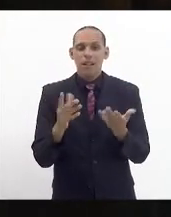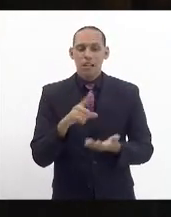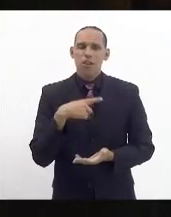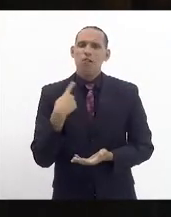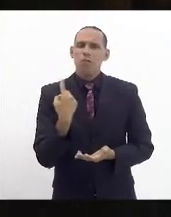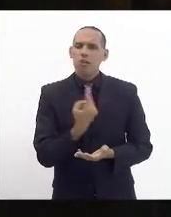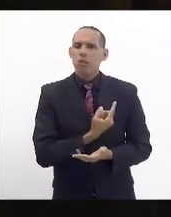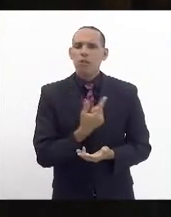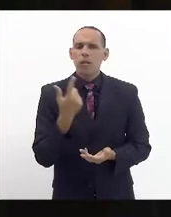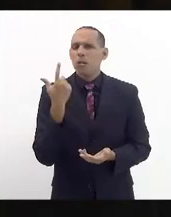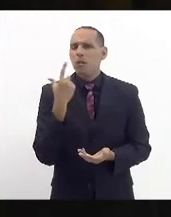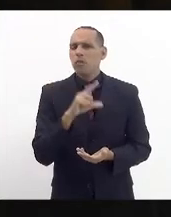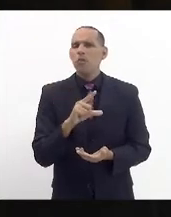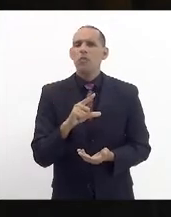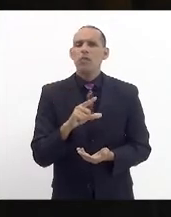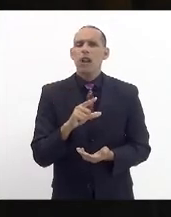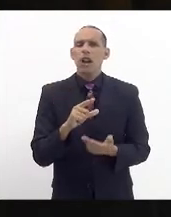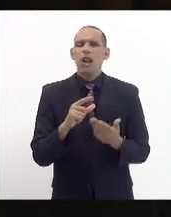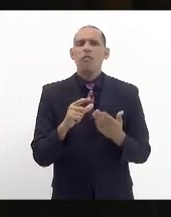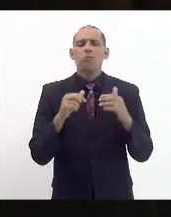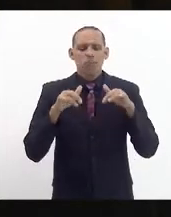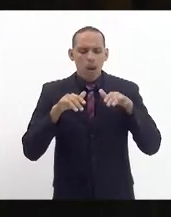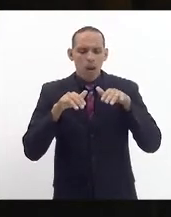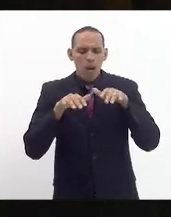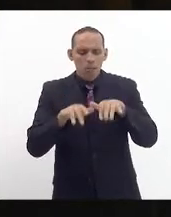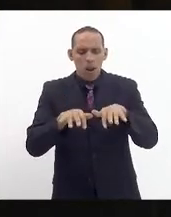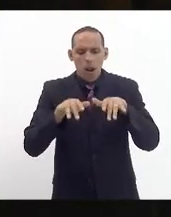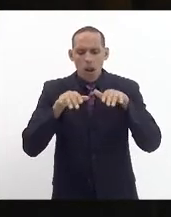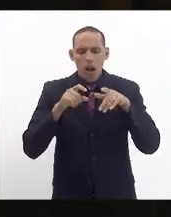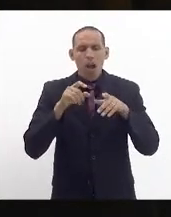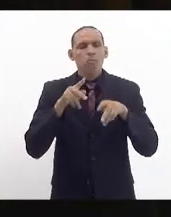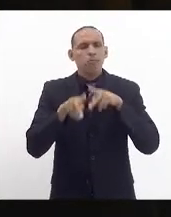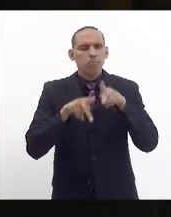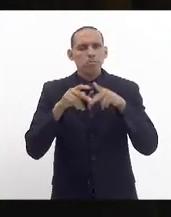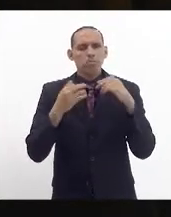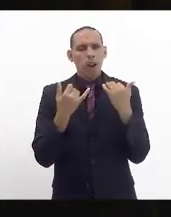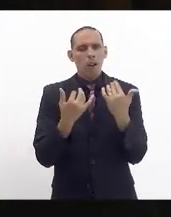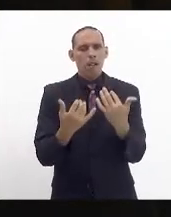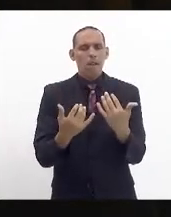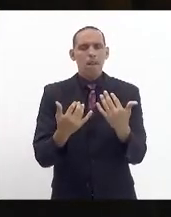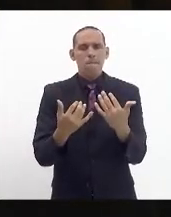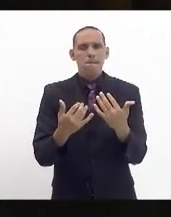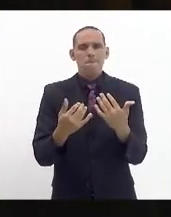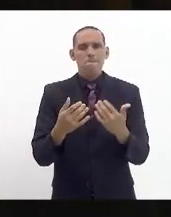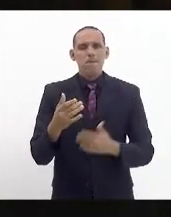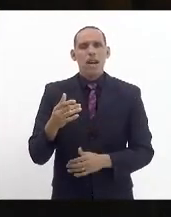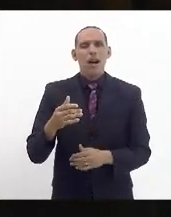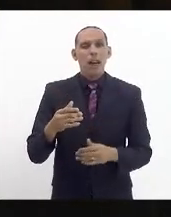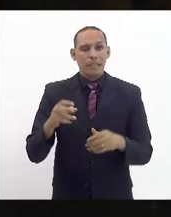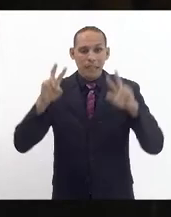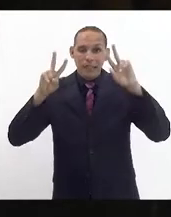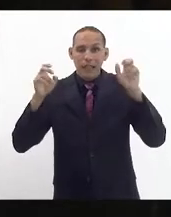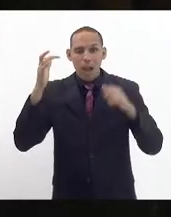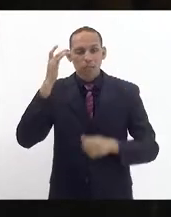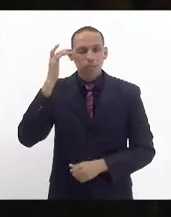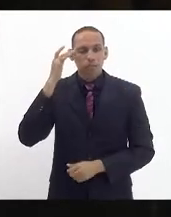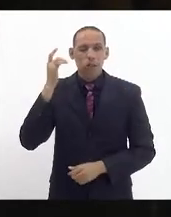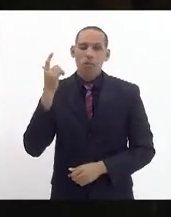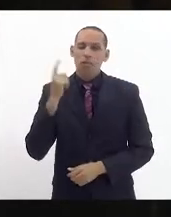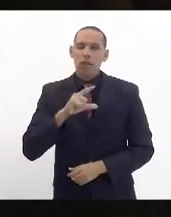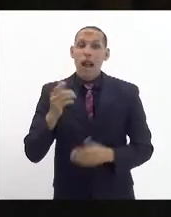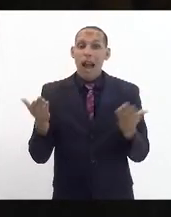inclusive, fazer audiência pública para maturar esse tema tão fundamental e importante em tempos